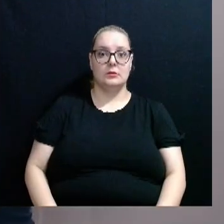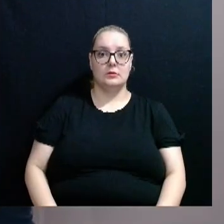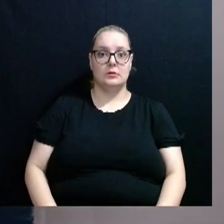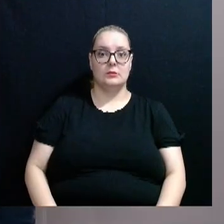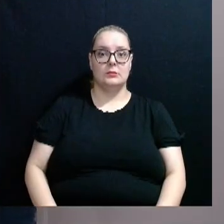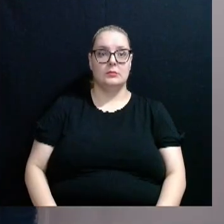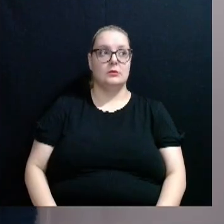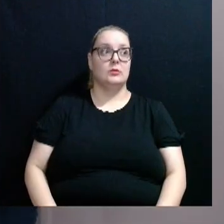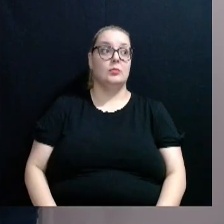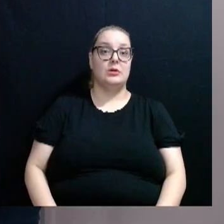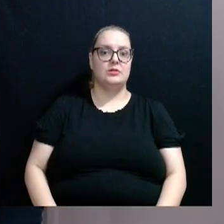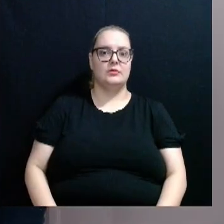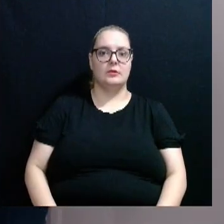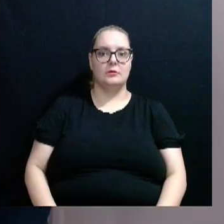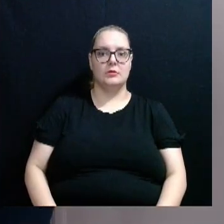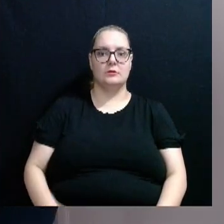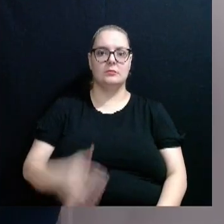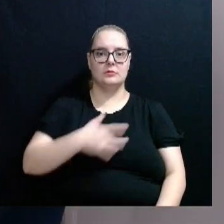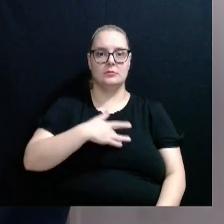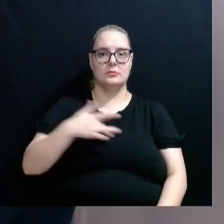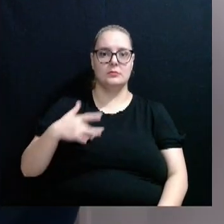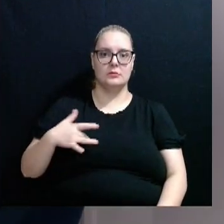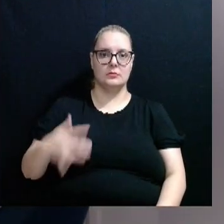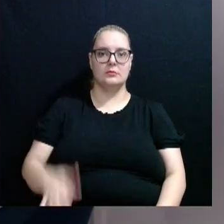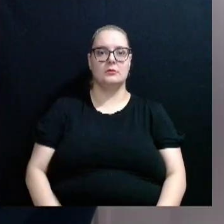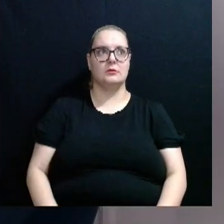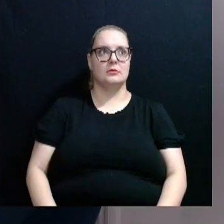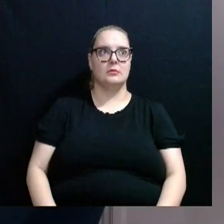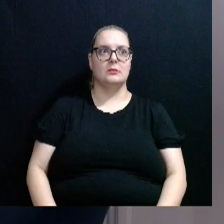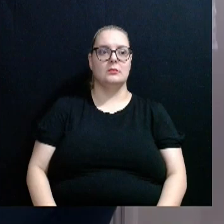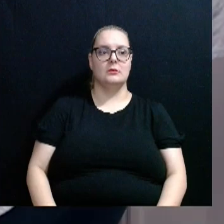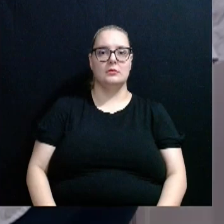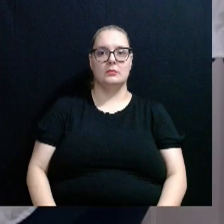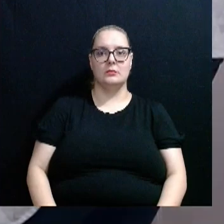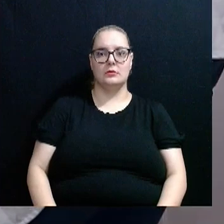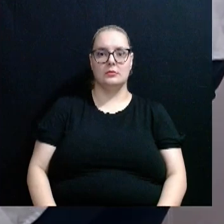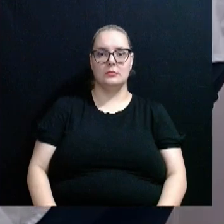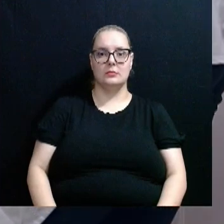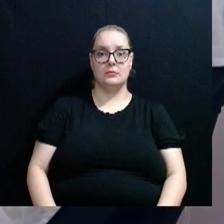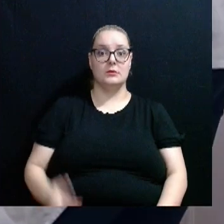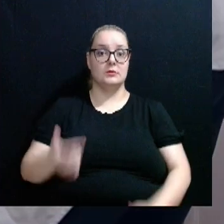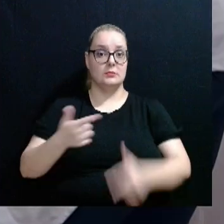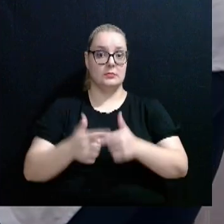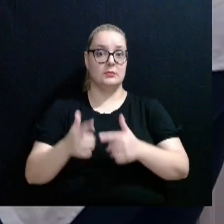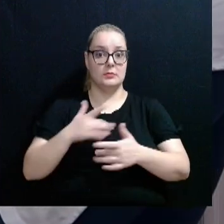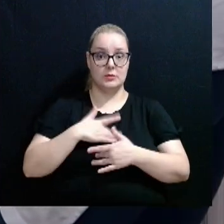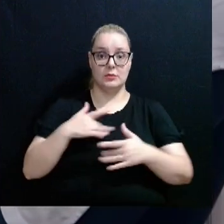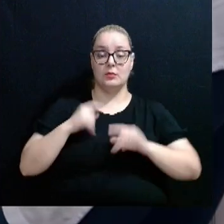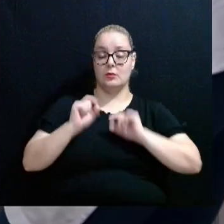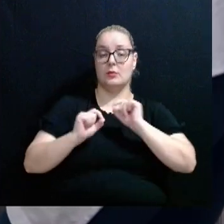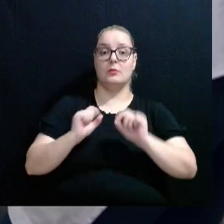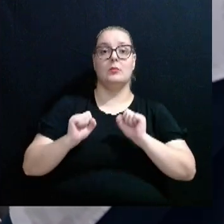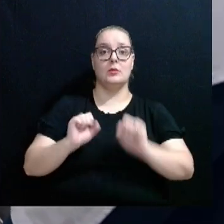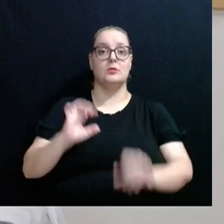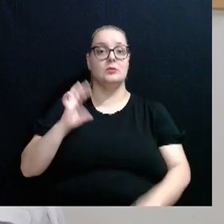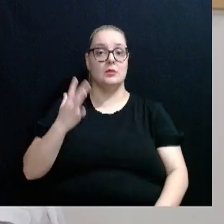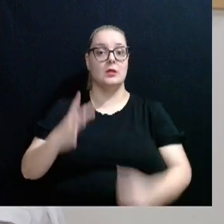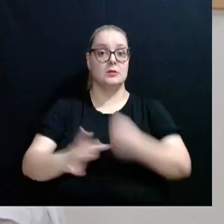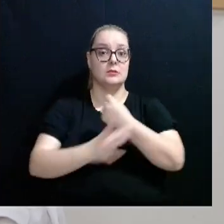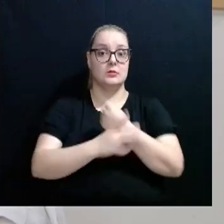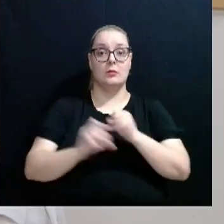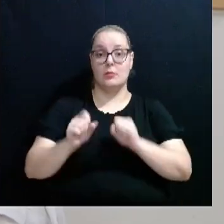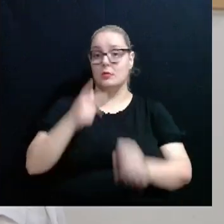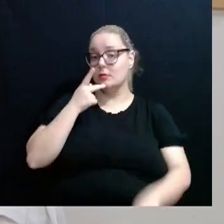você está válido. Se você já tem algum problema de saúde, o que pode acontecer? A seguradora pode falar o seguinte,